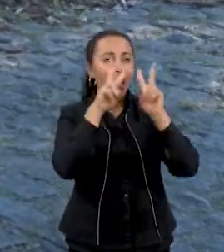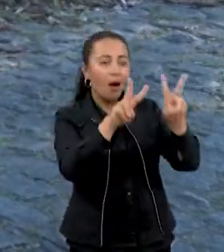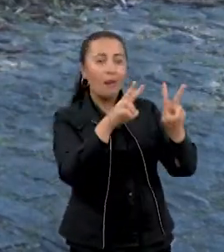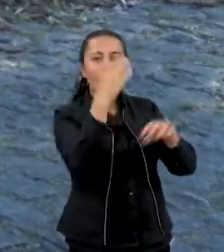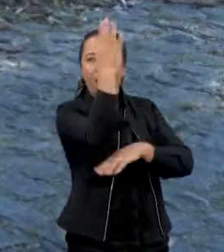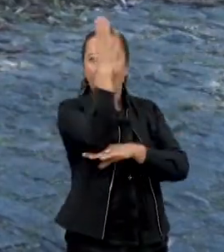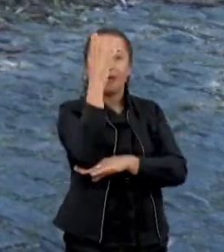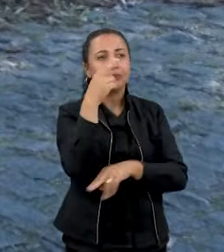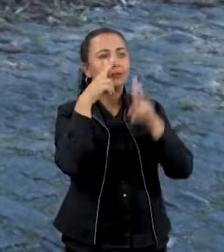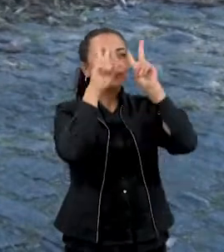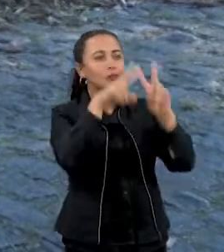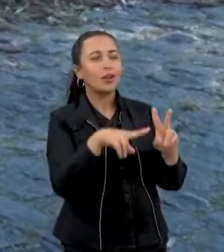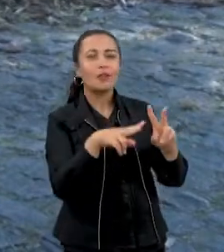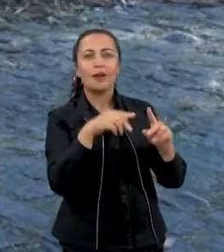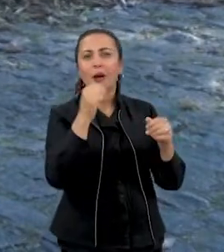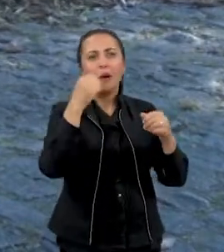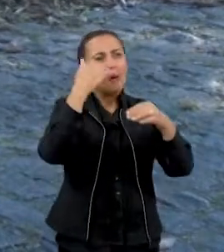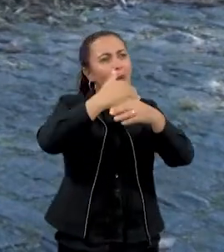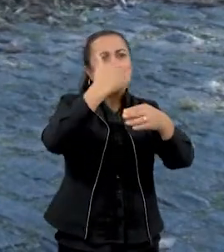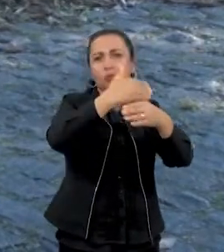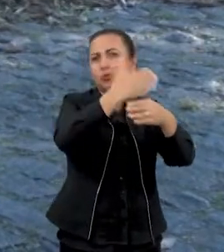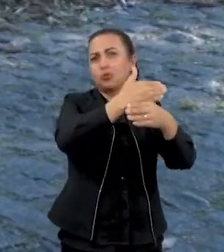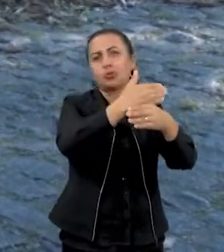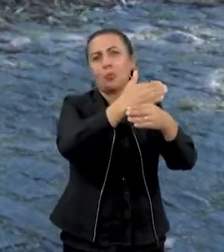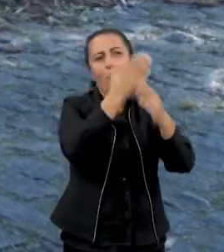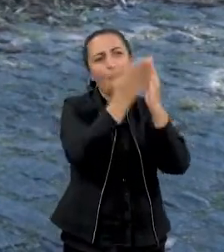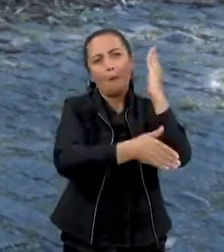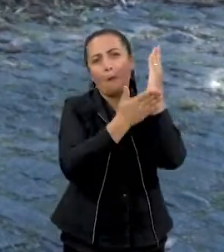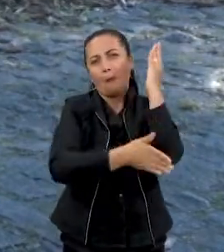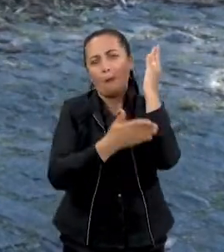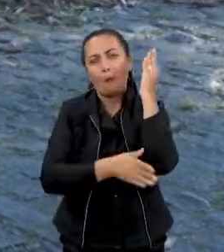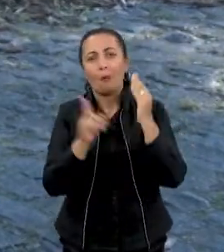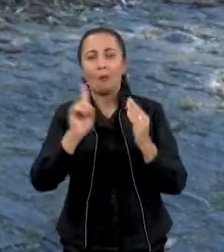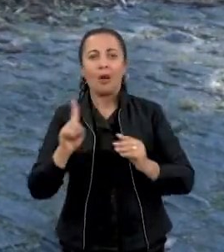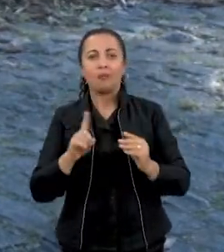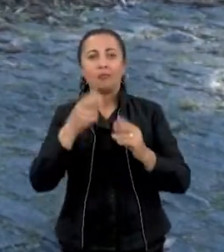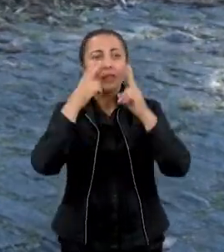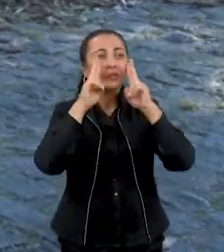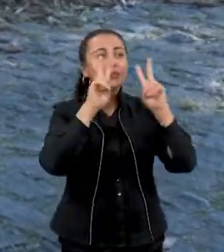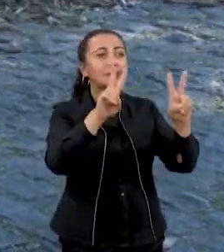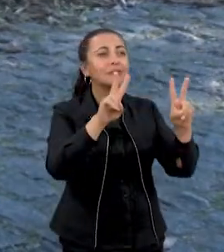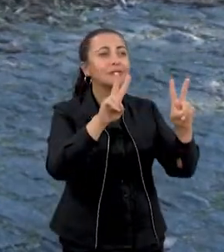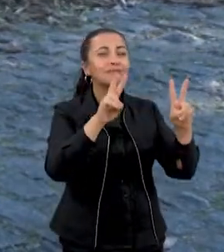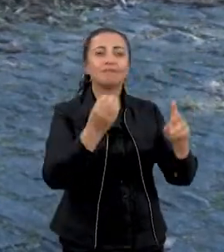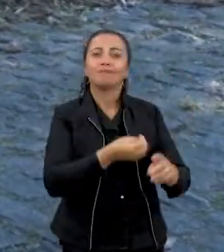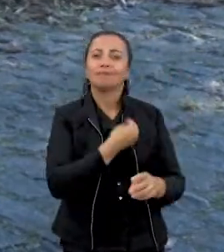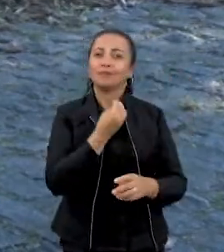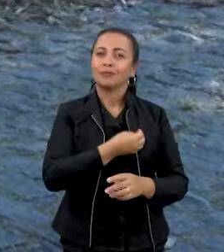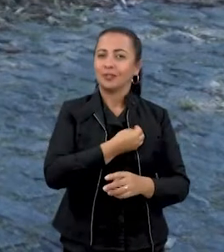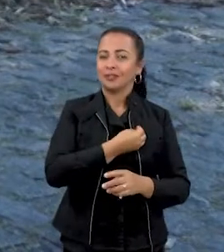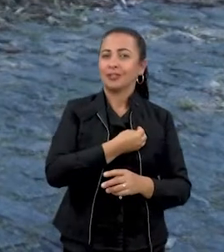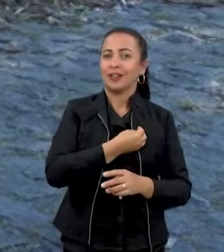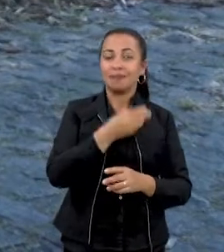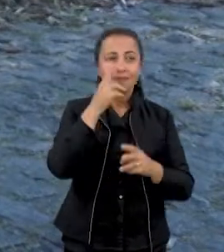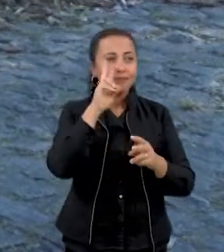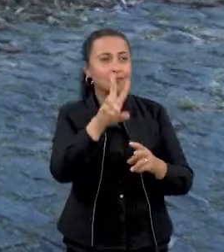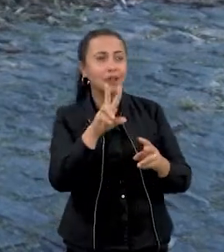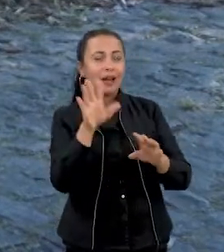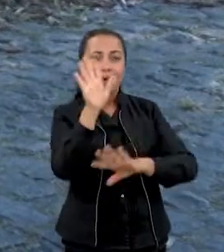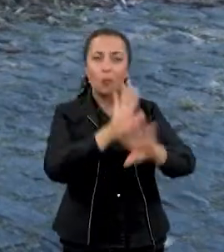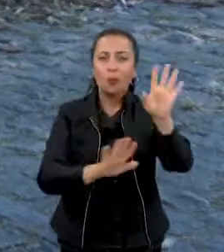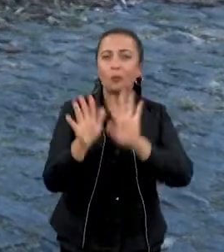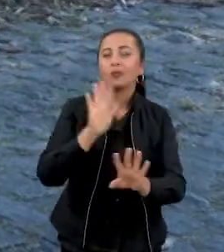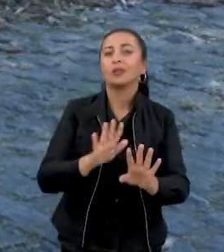uma árvore e ele não vai ver ali naquela árvore metros de tábua nem metros de ripão. Ele vai ver naquela árvore ali